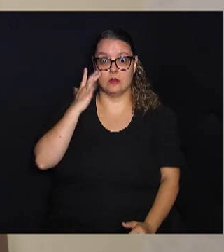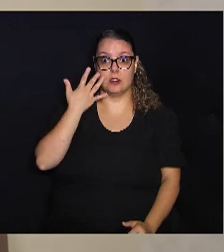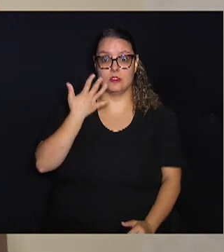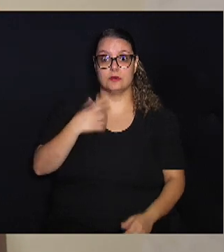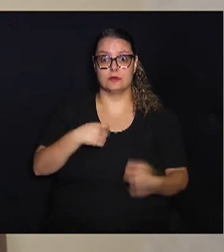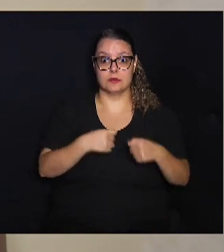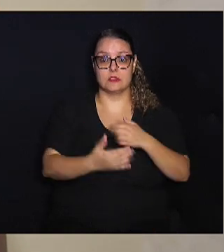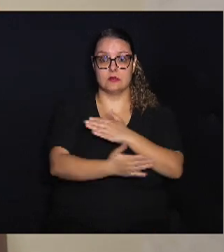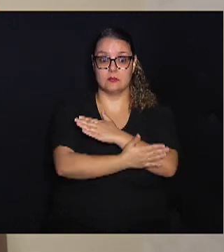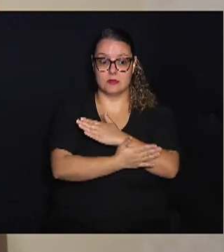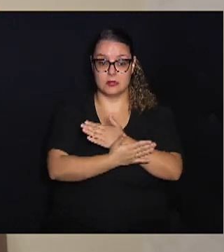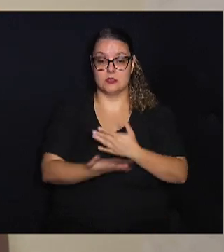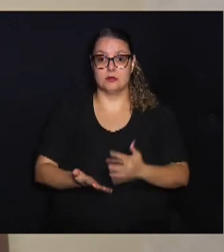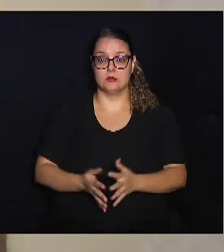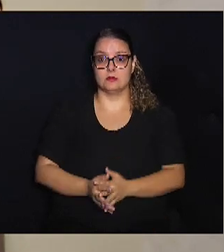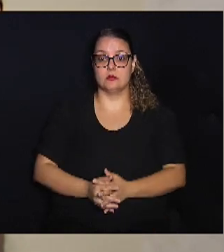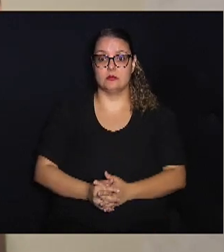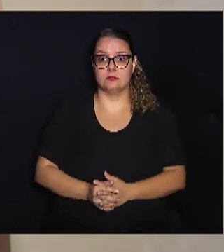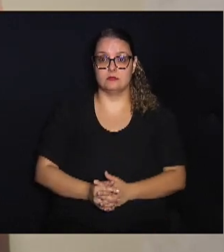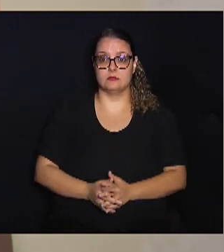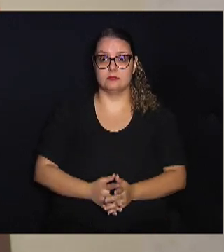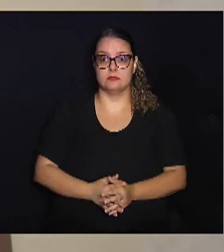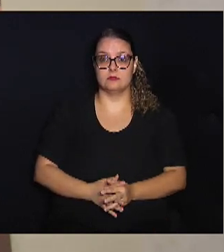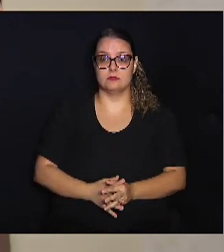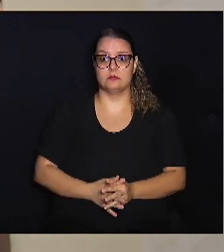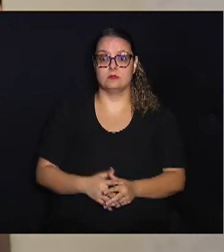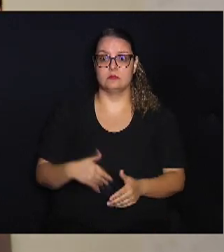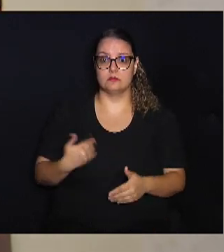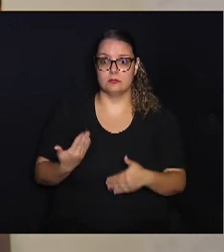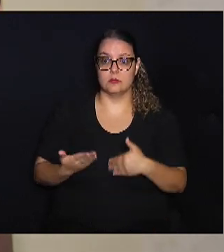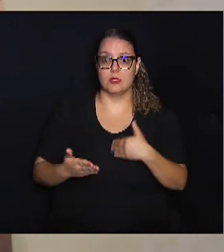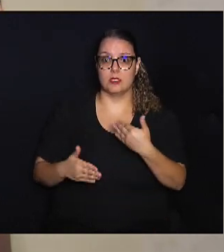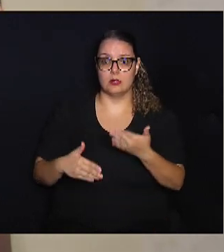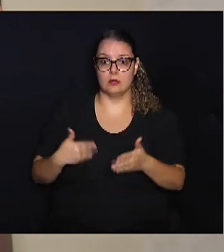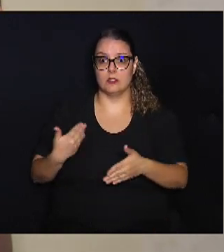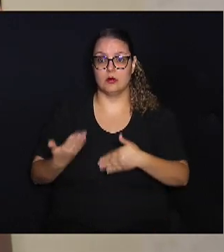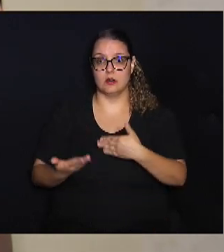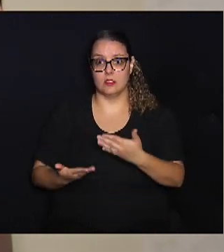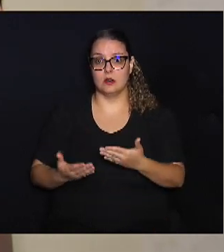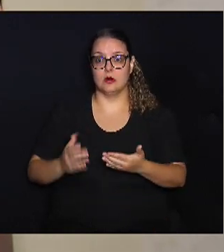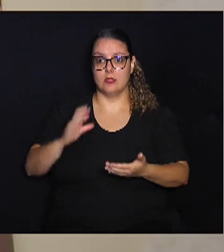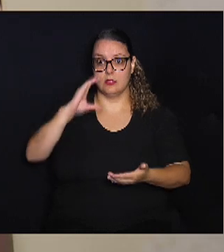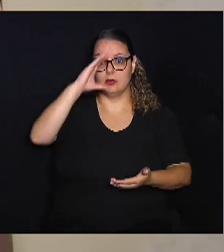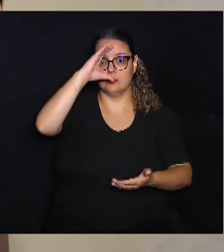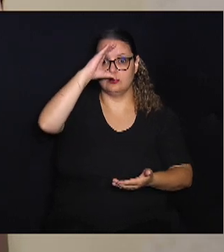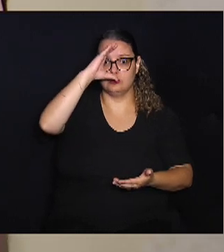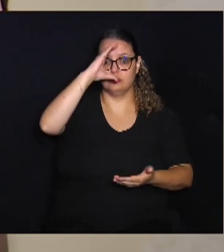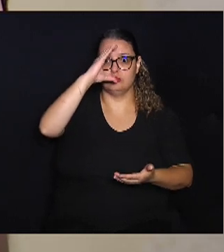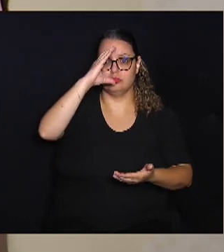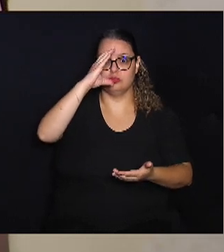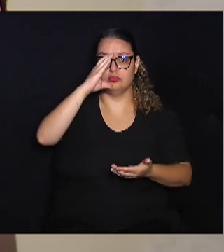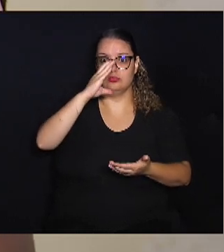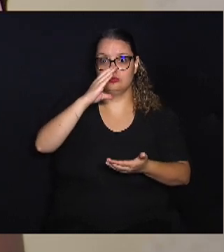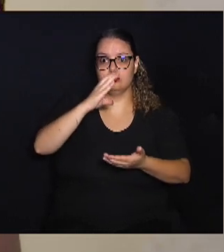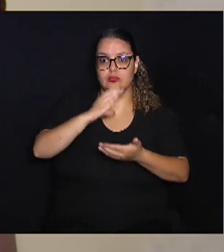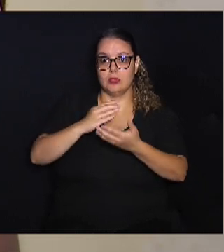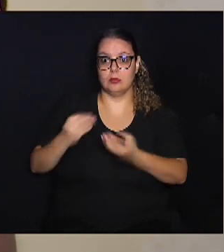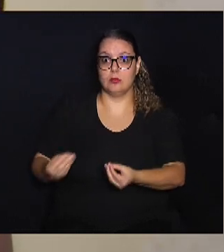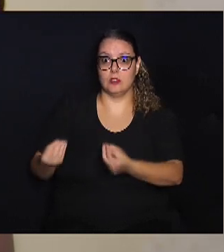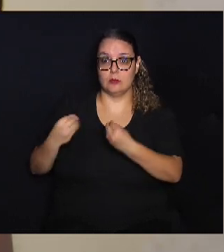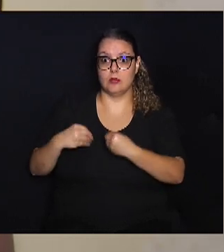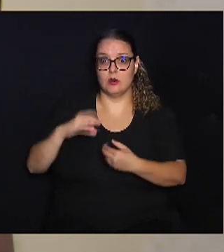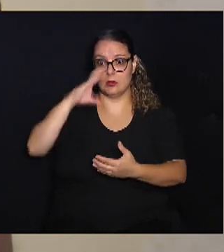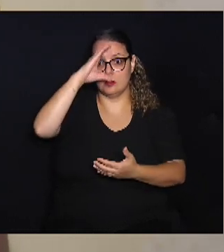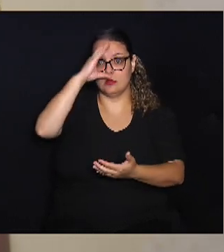ajudar. Aí eu fui indo e começando a criar uma confiança, ela me passava uma coisa que eu devia confiar